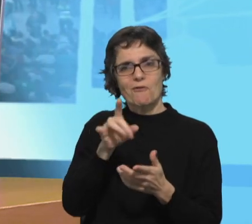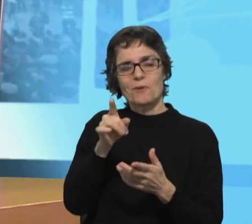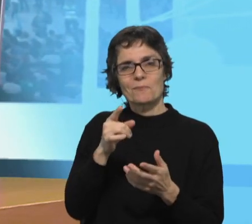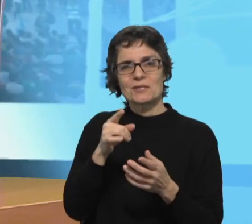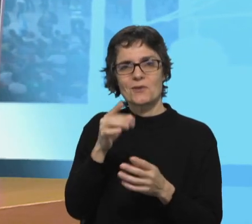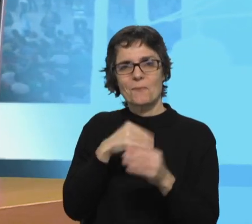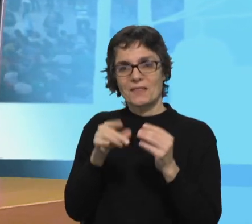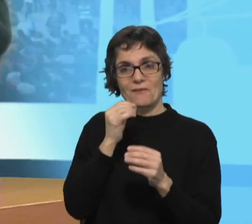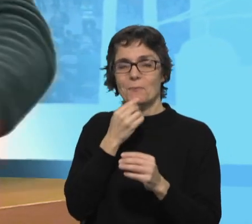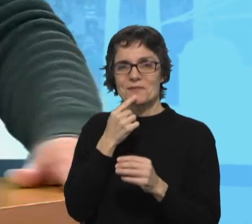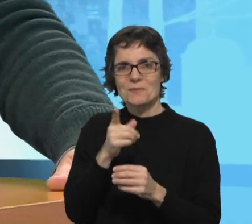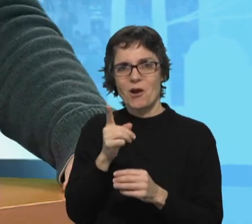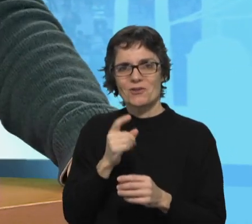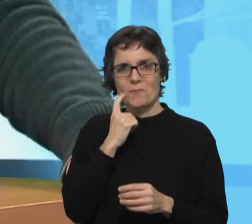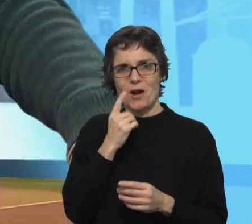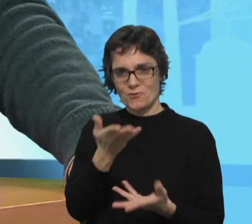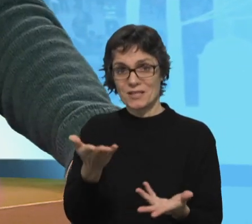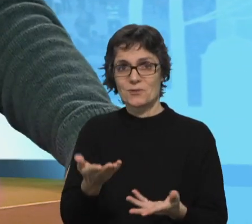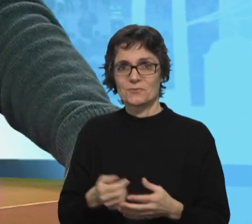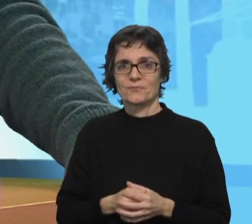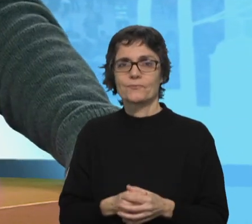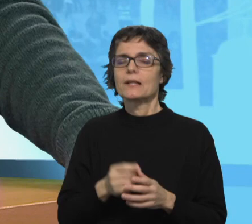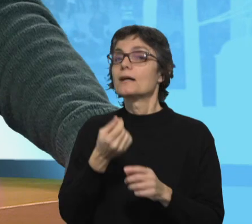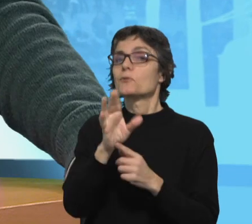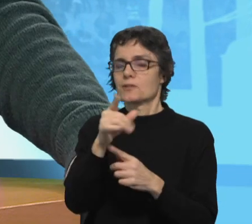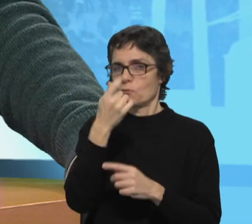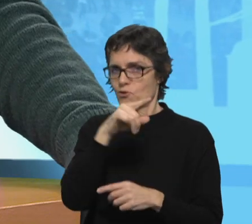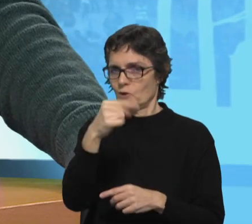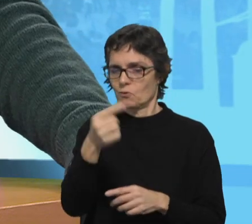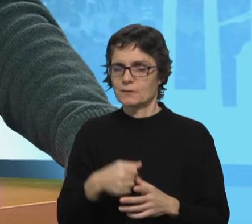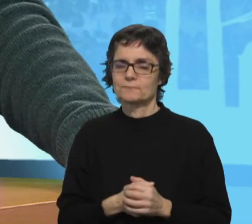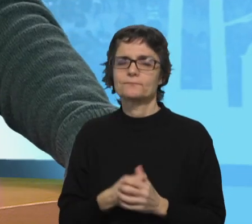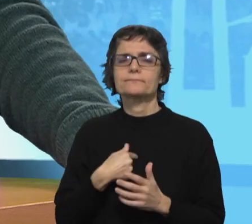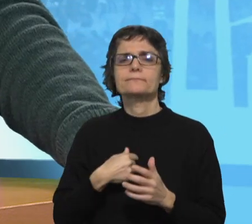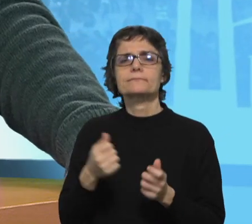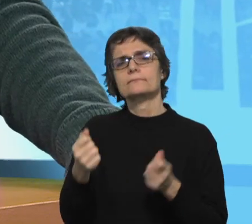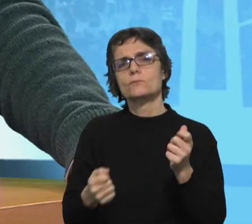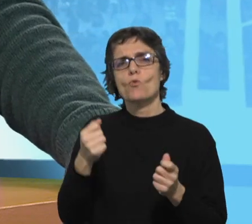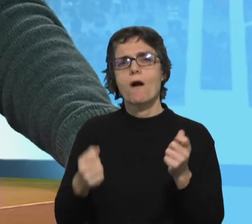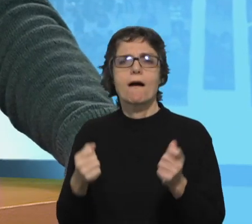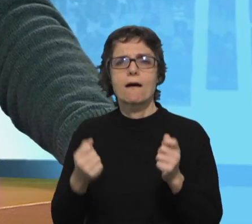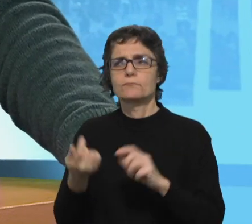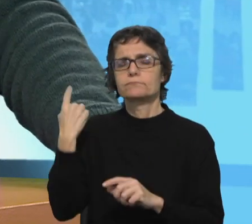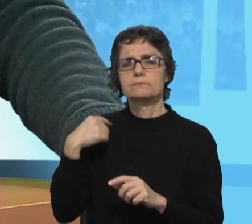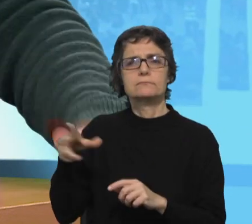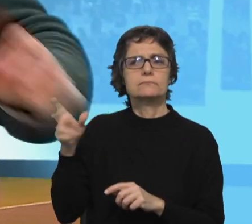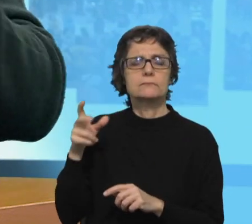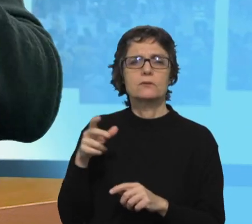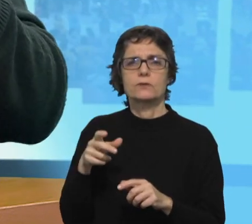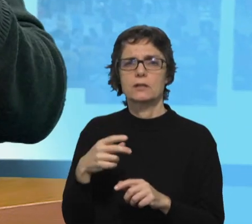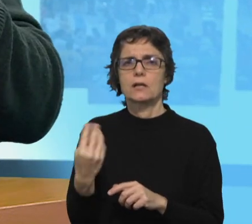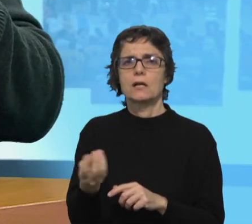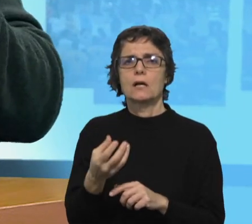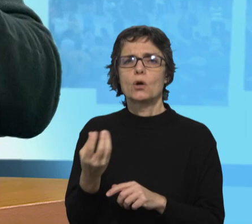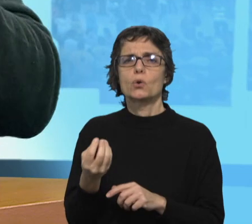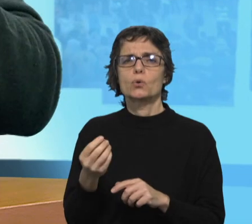é mais lá vamos, importante. Já lá vamos. E outro dia ia no carro e estava a ouvir um casal de noivos, jovenzinho, eu não ouvi o